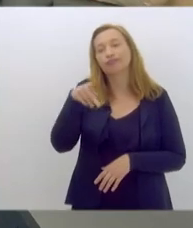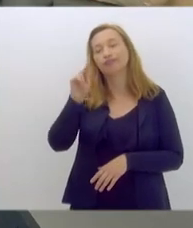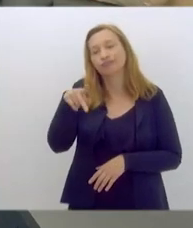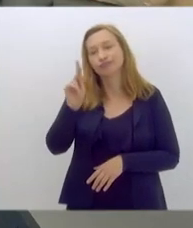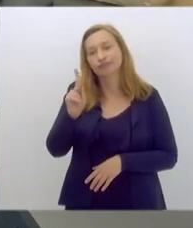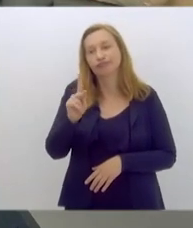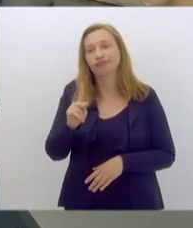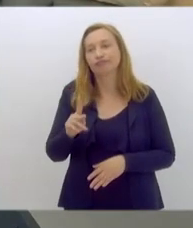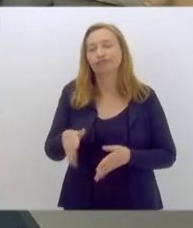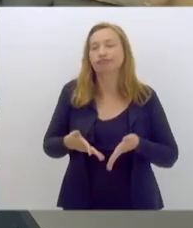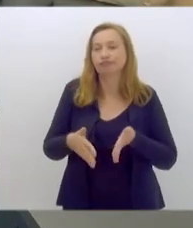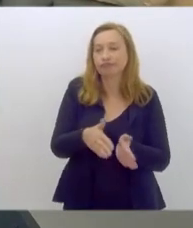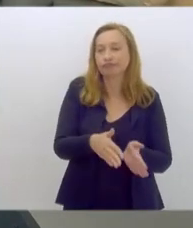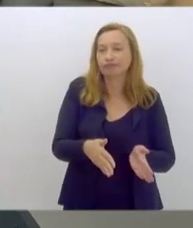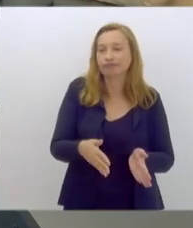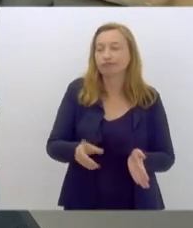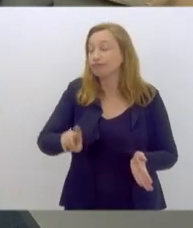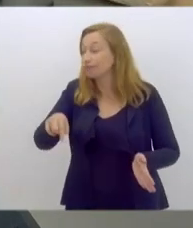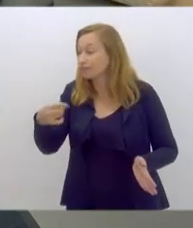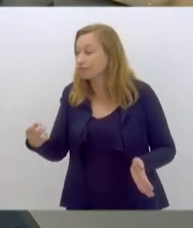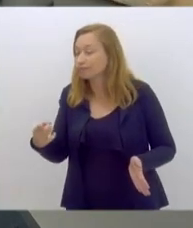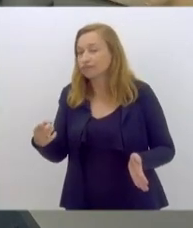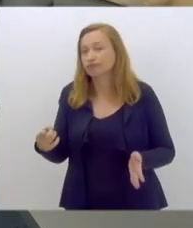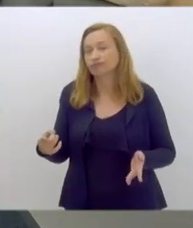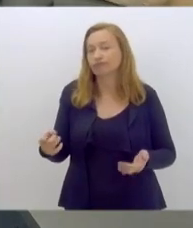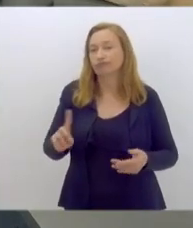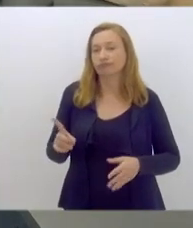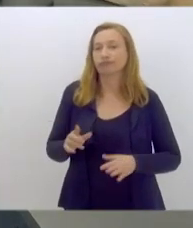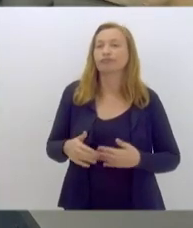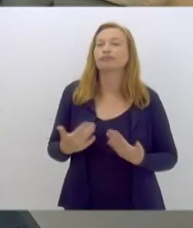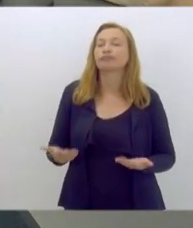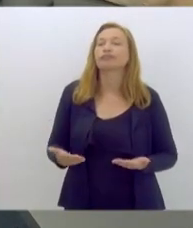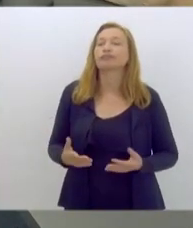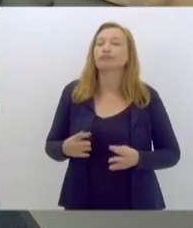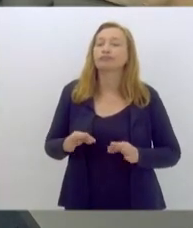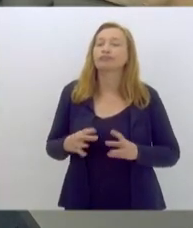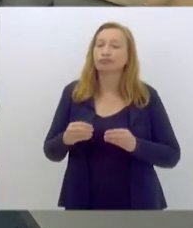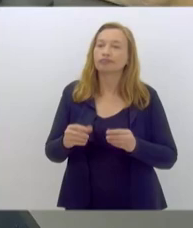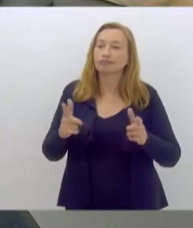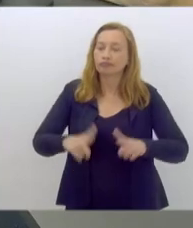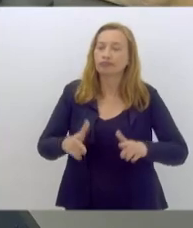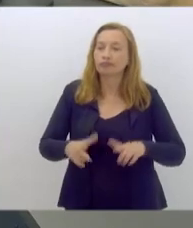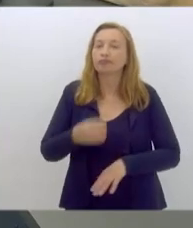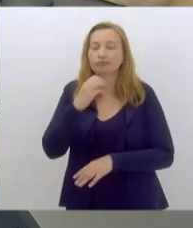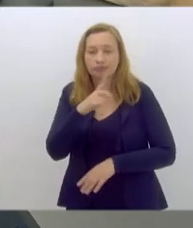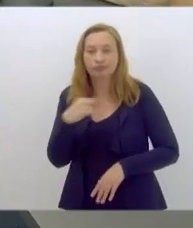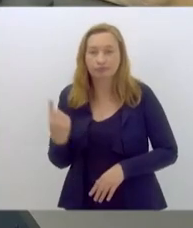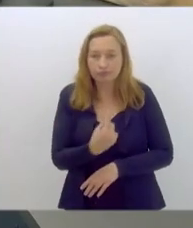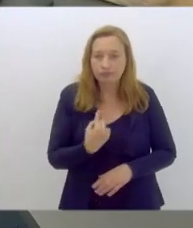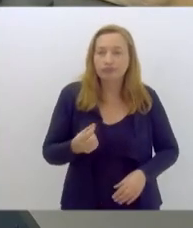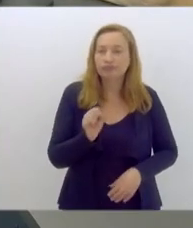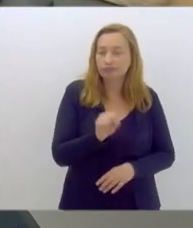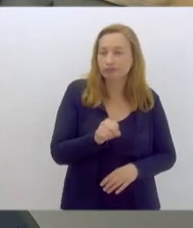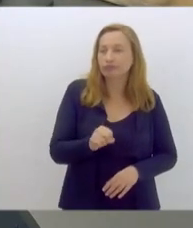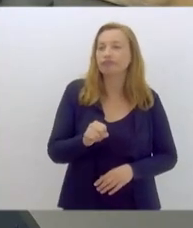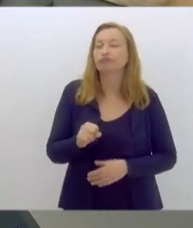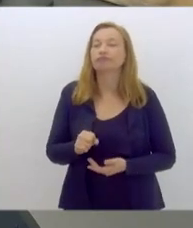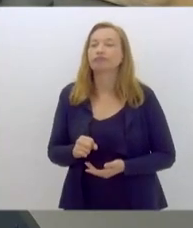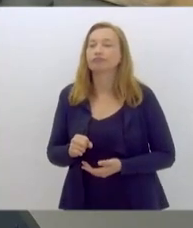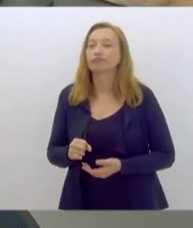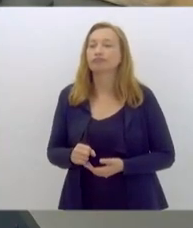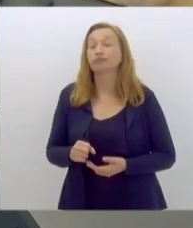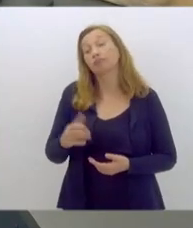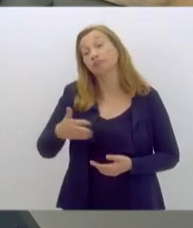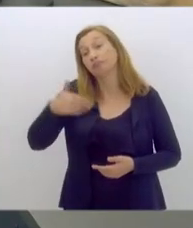é no destino enquanto o resto da na origem sendo tudo por destino também é bom para gente não é ruim é melhor